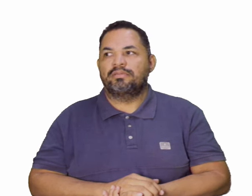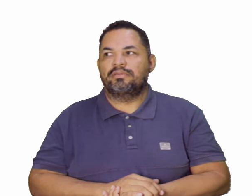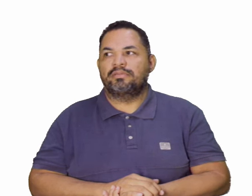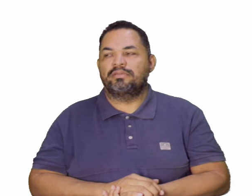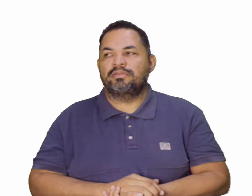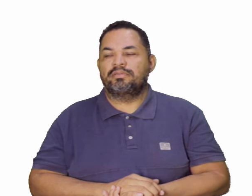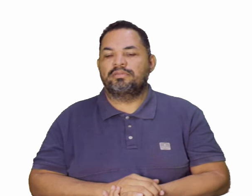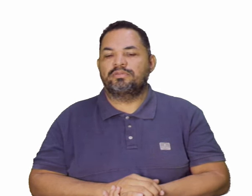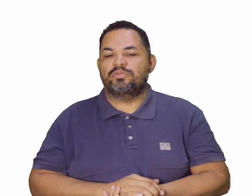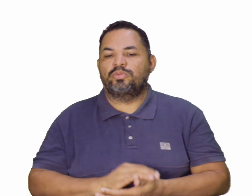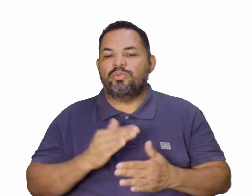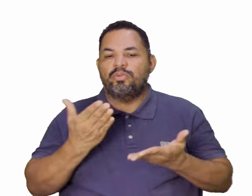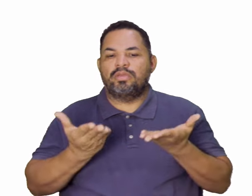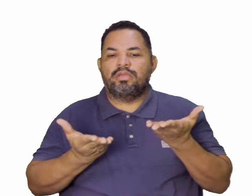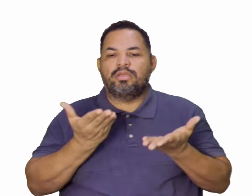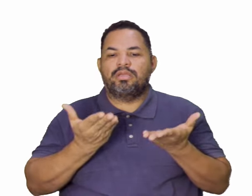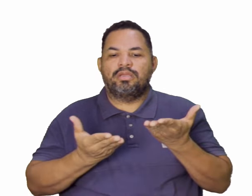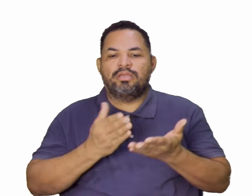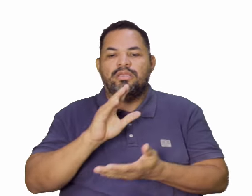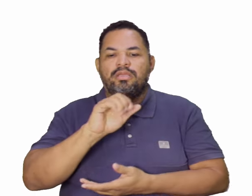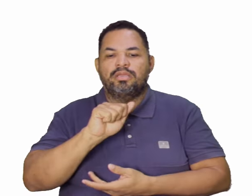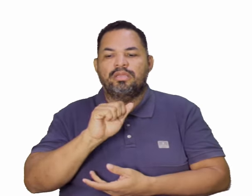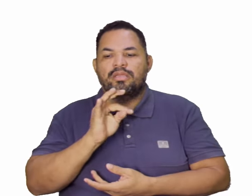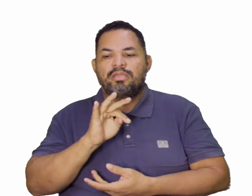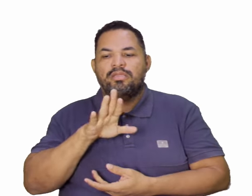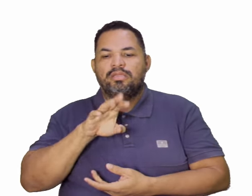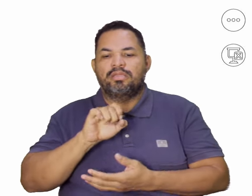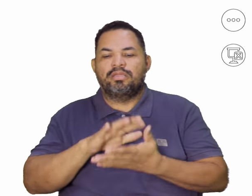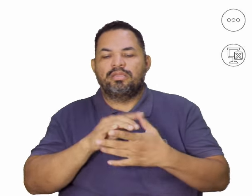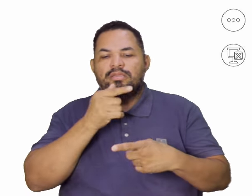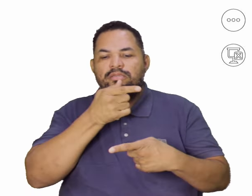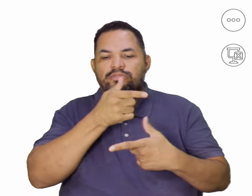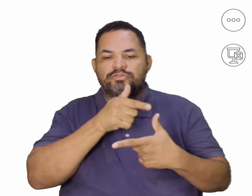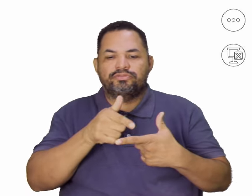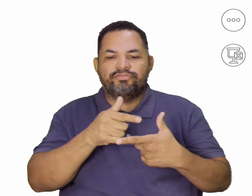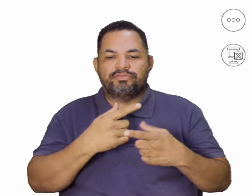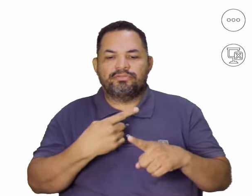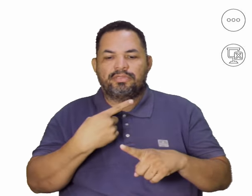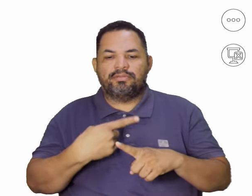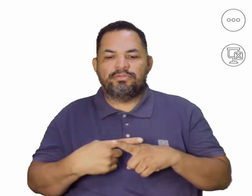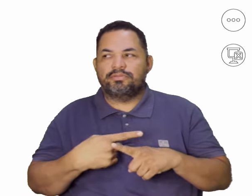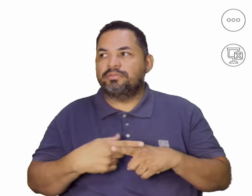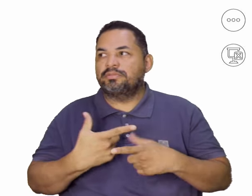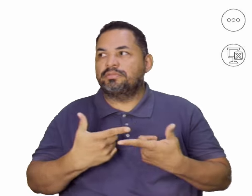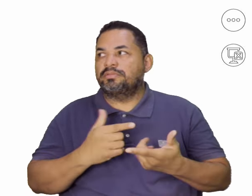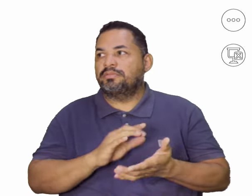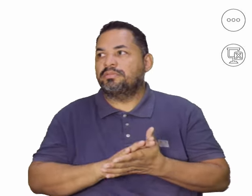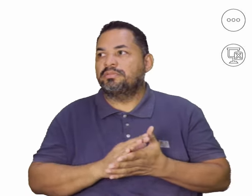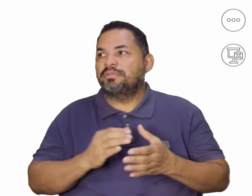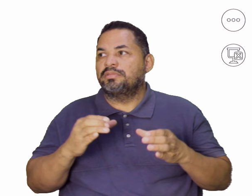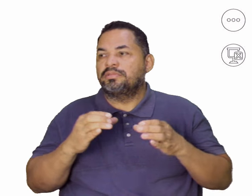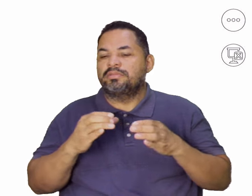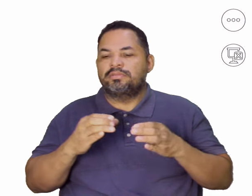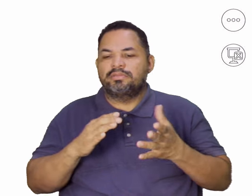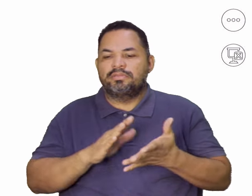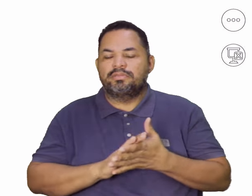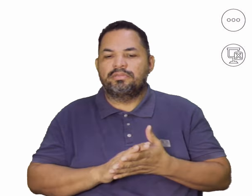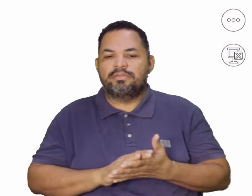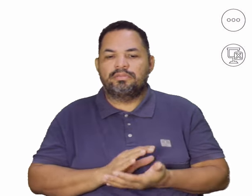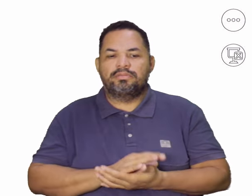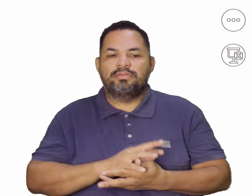em ATM dos produtos e dividindo pela multiplicação das pressões espaciais